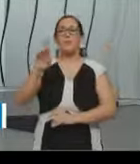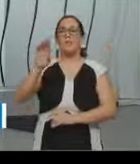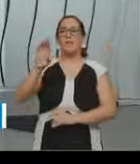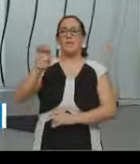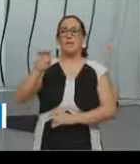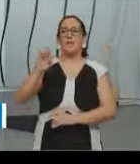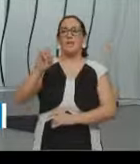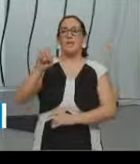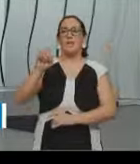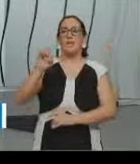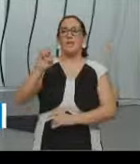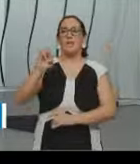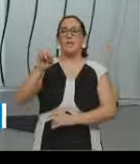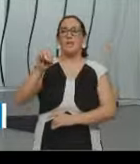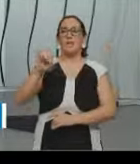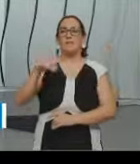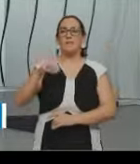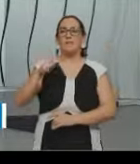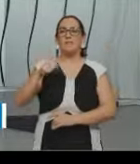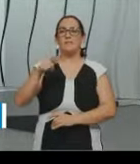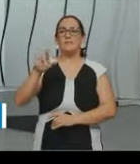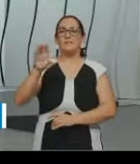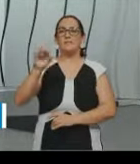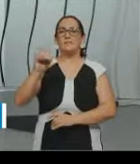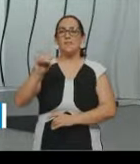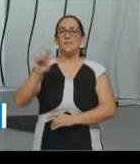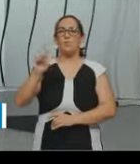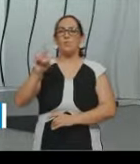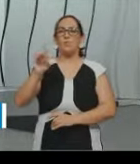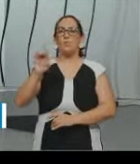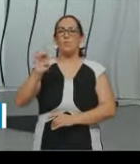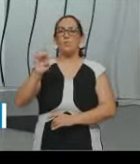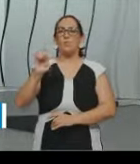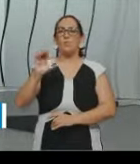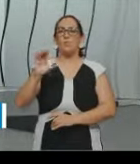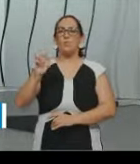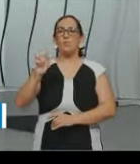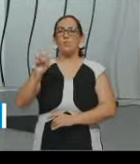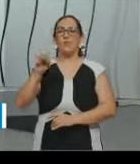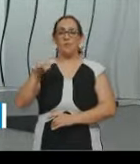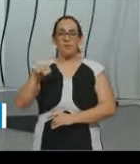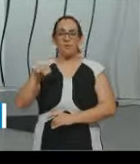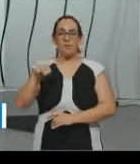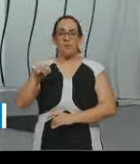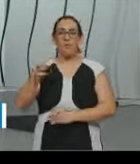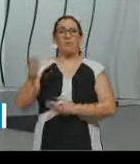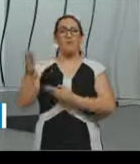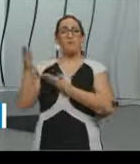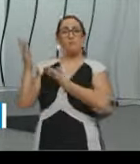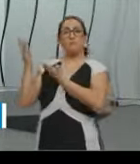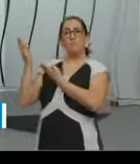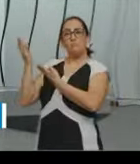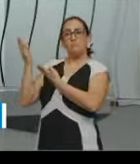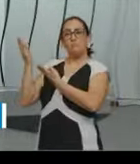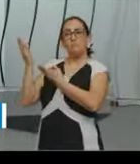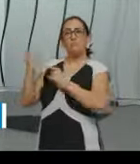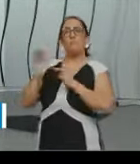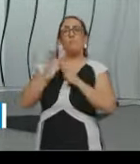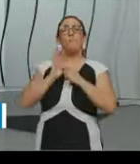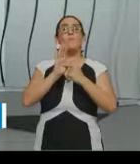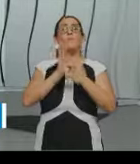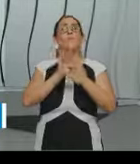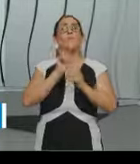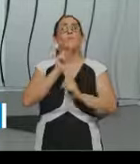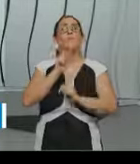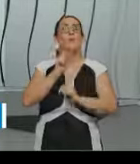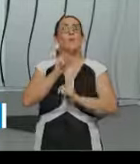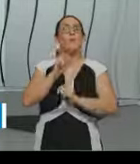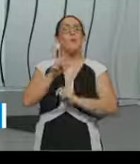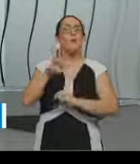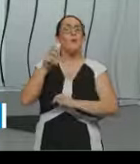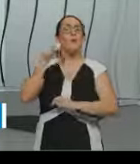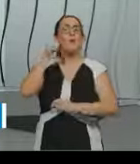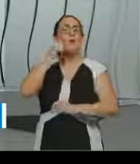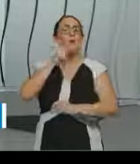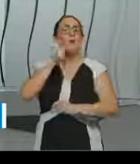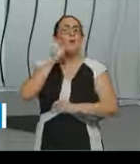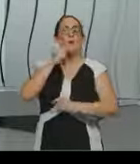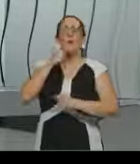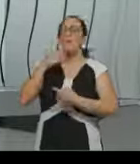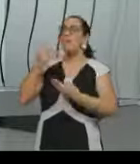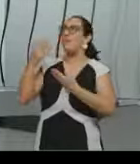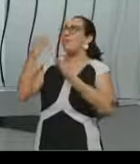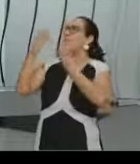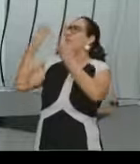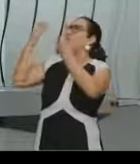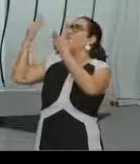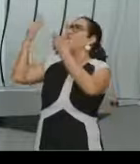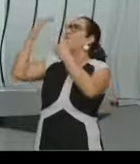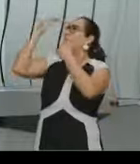inclusive, de Modesto Brocos, né? Que mostra o quê? Uma senhora agradecendo aos céus, né? Agradecendo a Deus, porque o neto